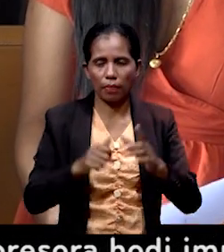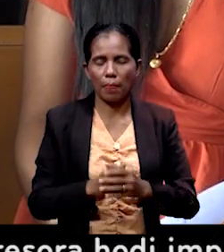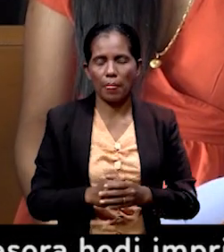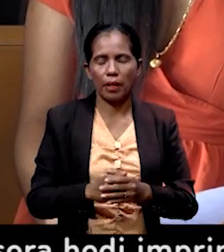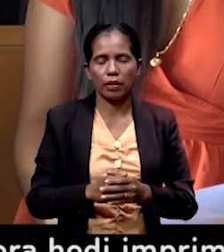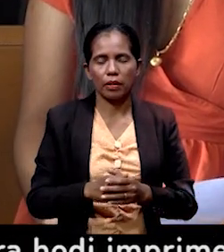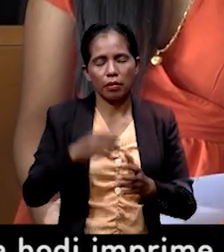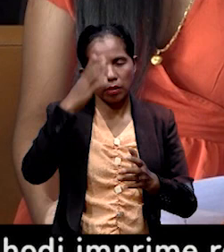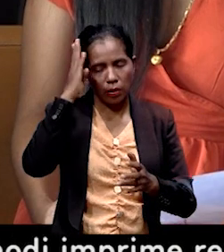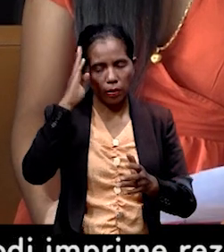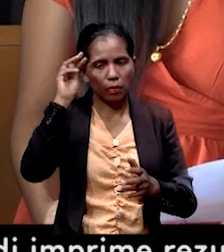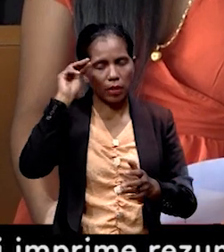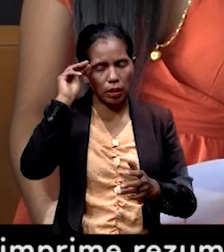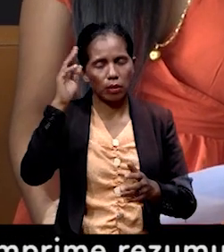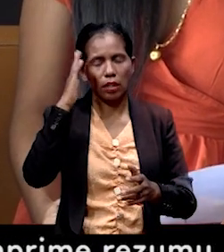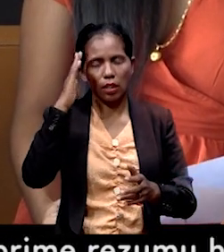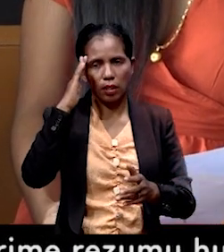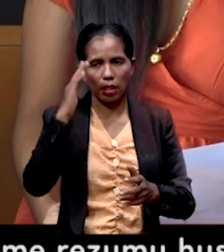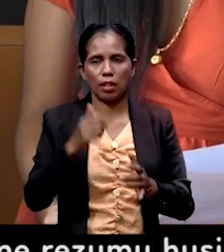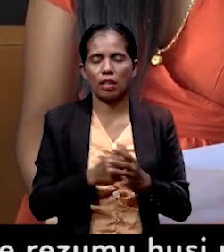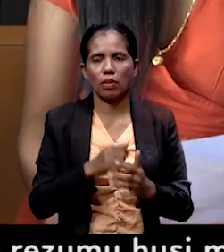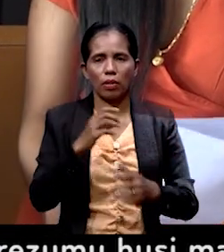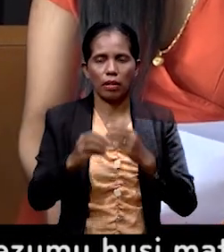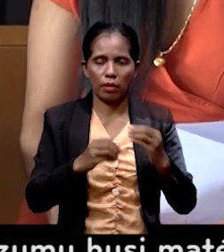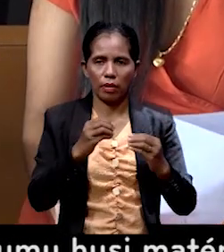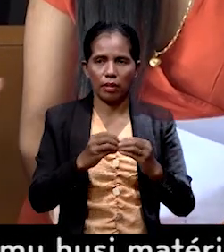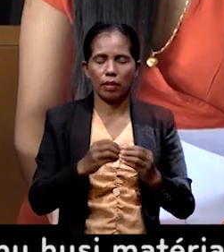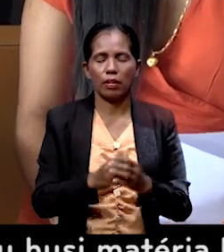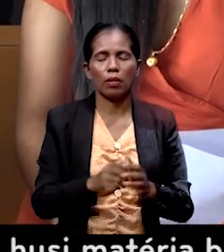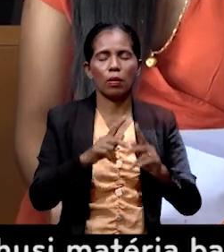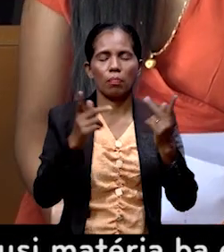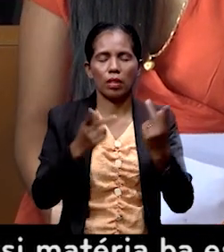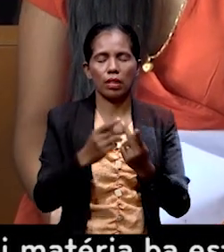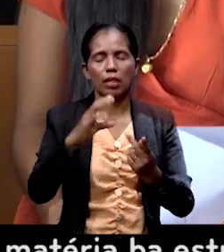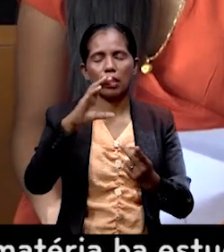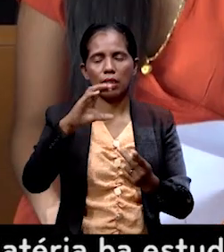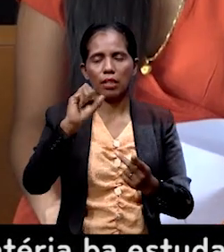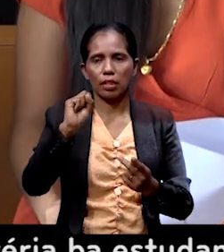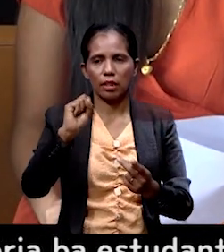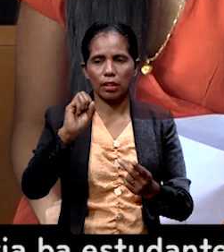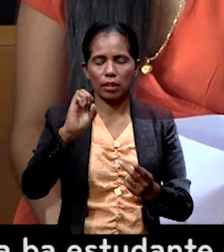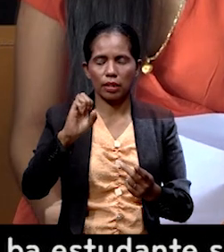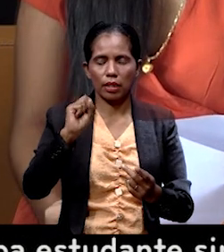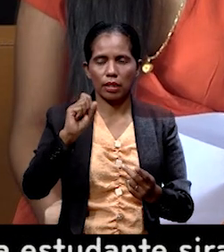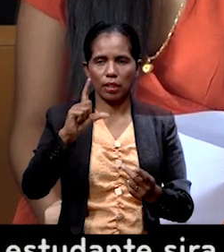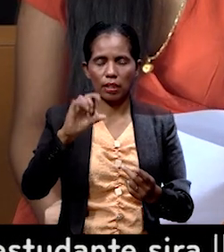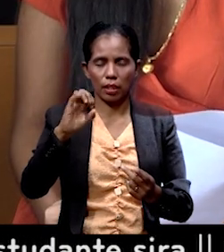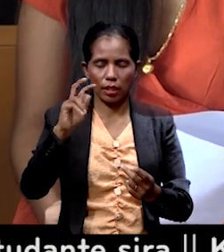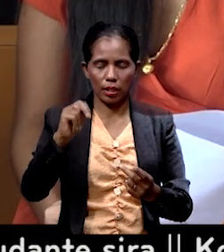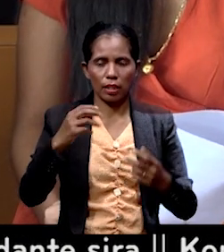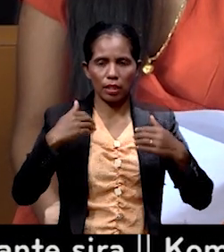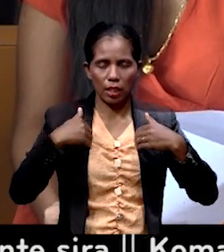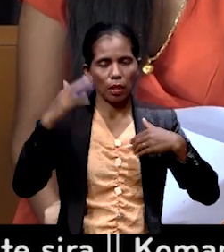ministro Rasik Moshatene, no consciente katak, empresa Cheslink Oca Detel ne ia hela disputa, ia hela